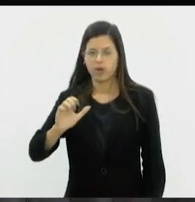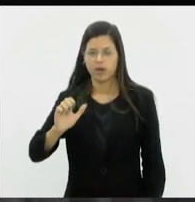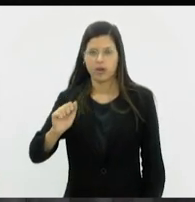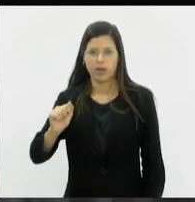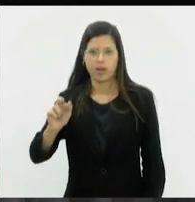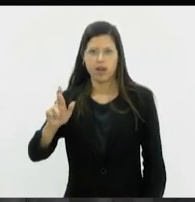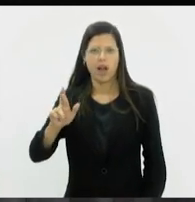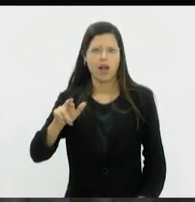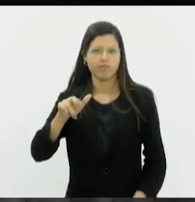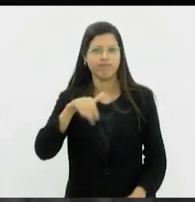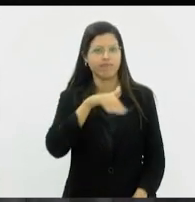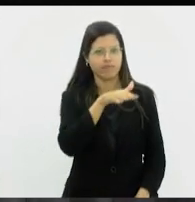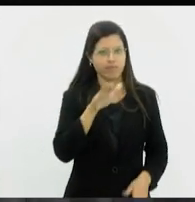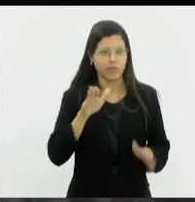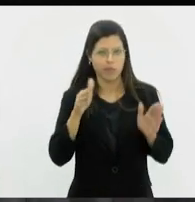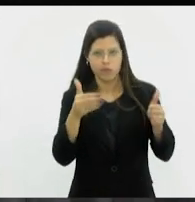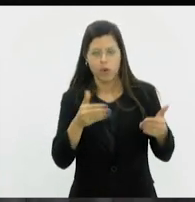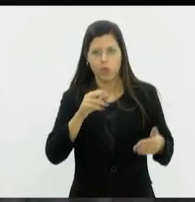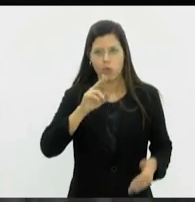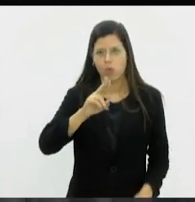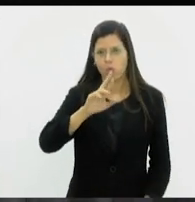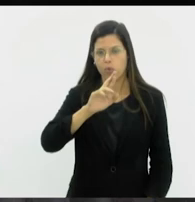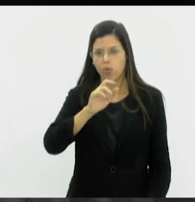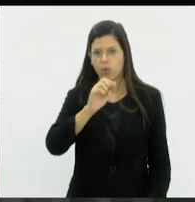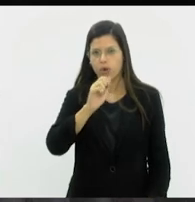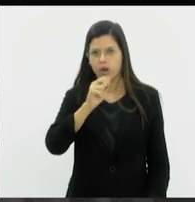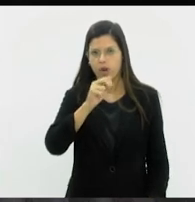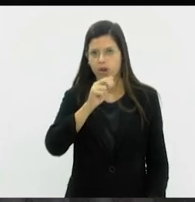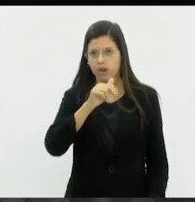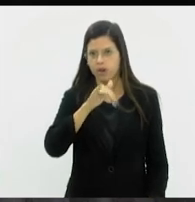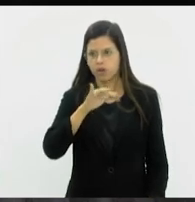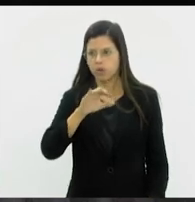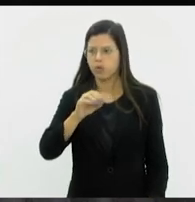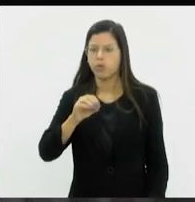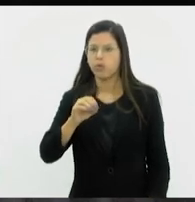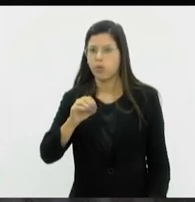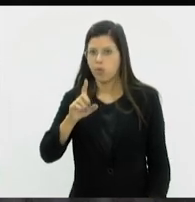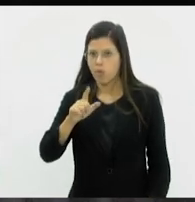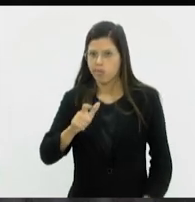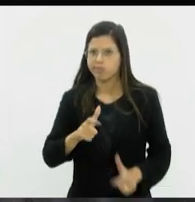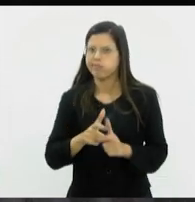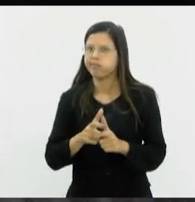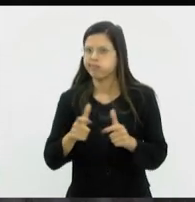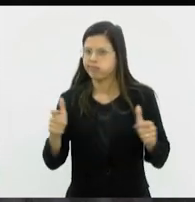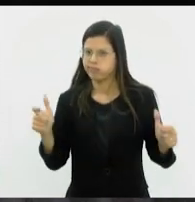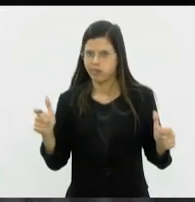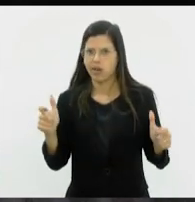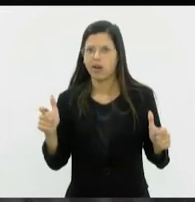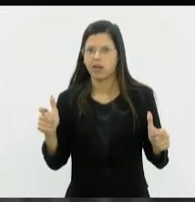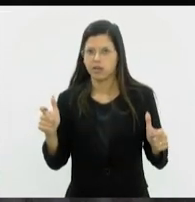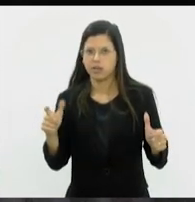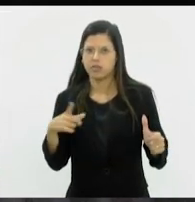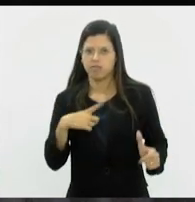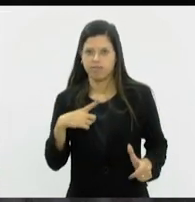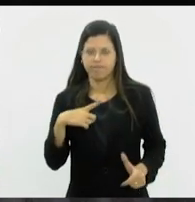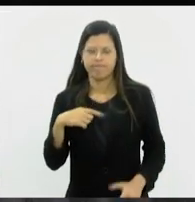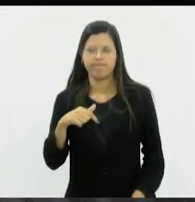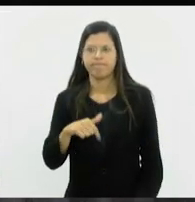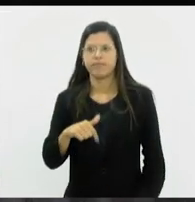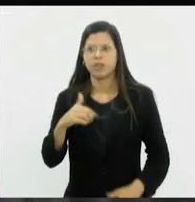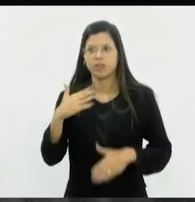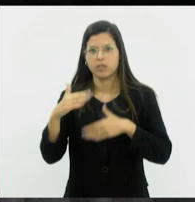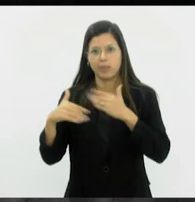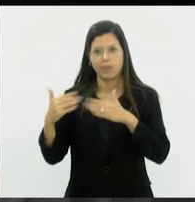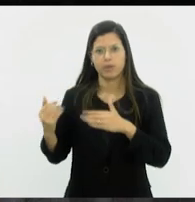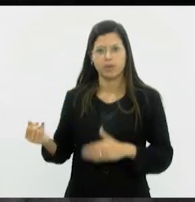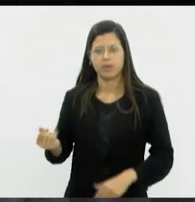urânio. A nossa riqueza de urânio é imensurável, senhoras e senhores. Este processo é